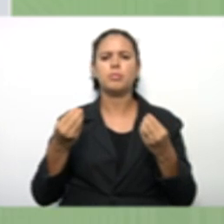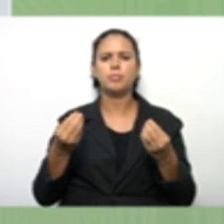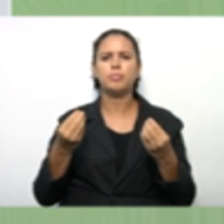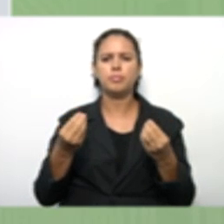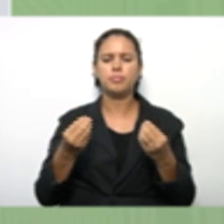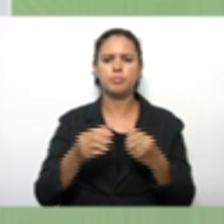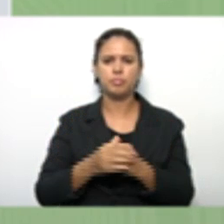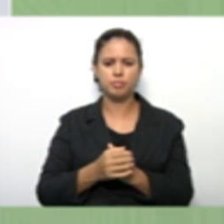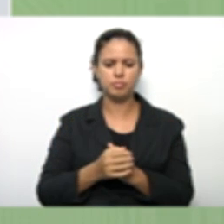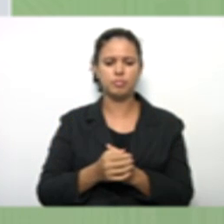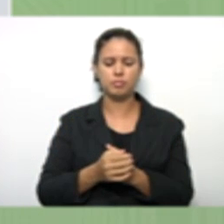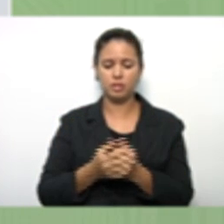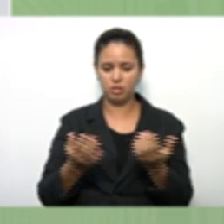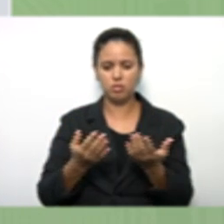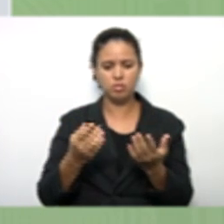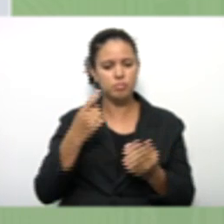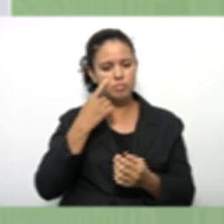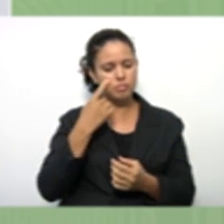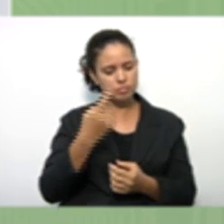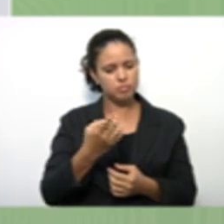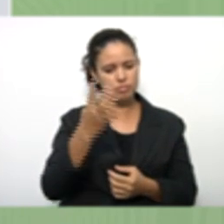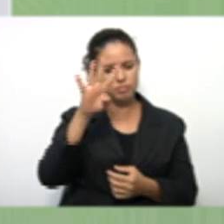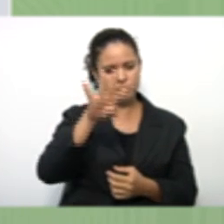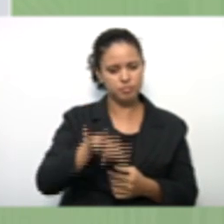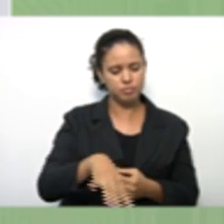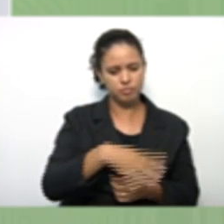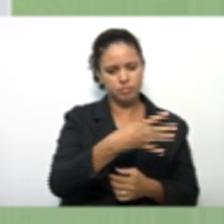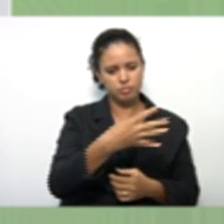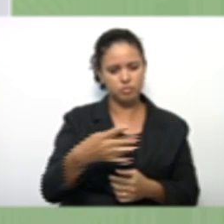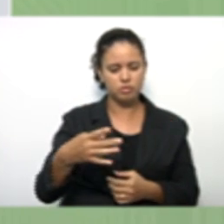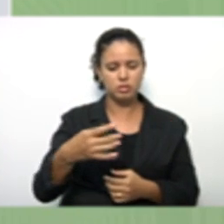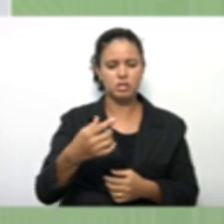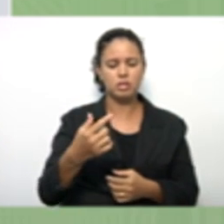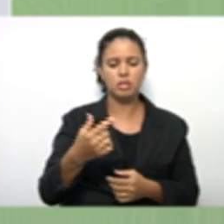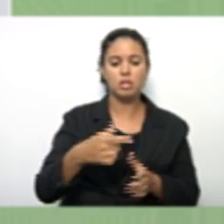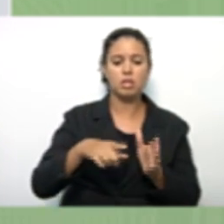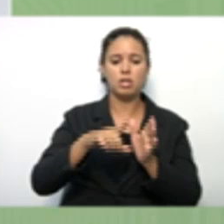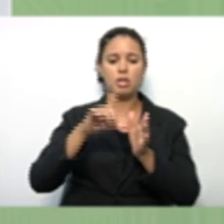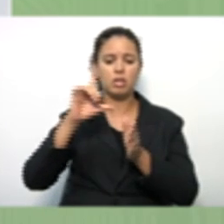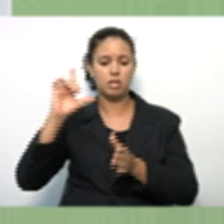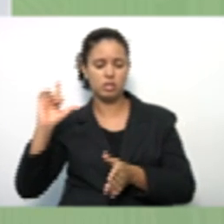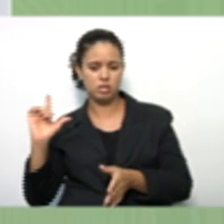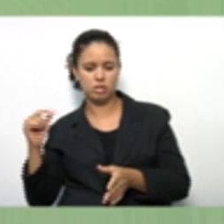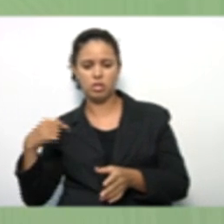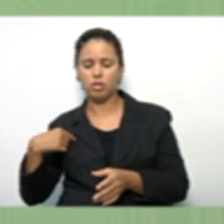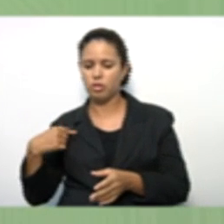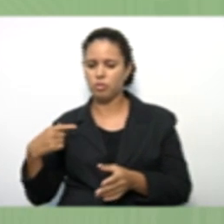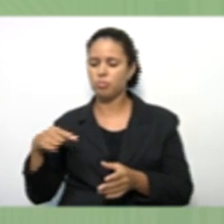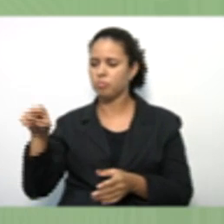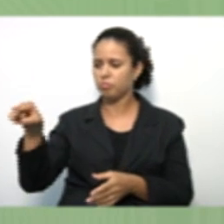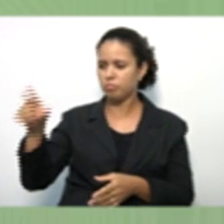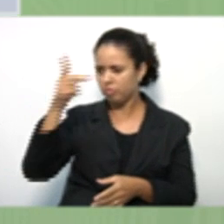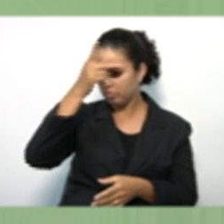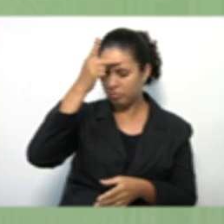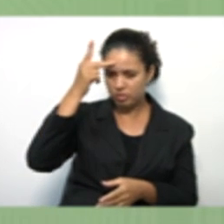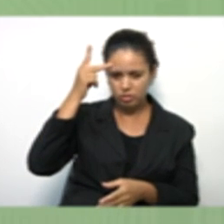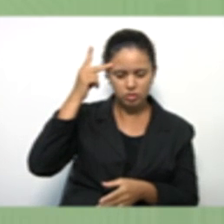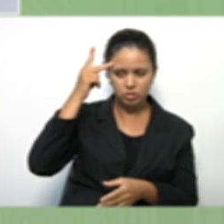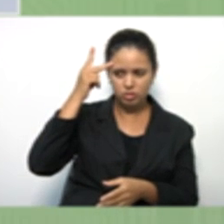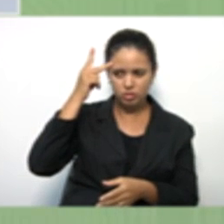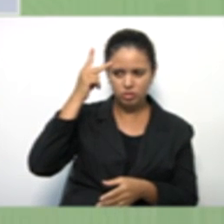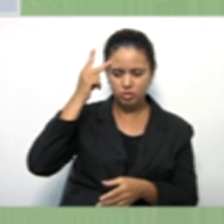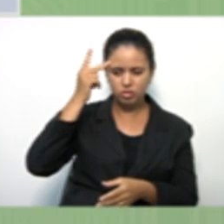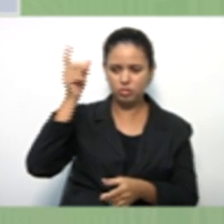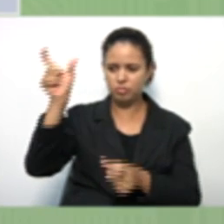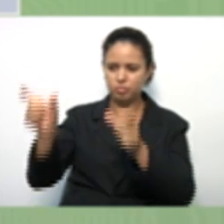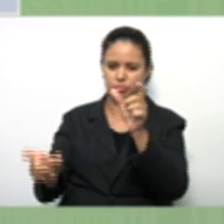isso? Eu tinha de fornecedor anteriormente quanto, professor Aloy? Eu tinha de fornecedor, professora, no meu slide não